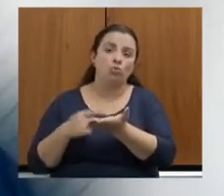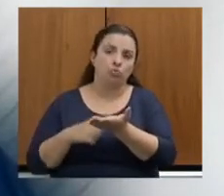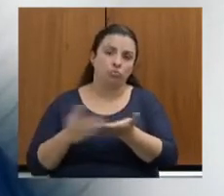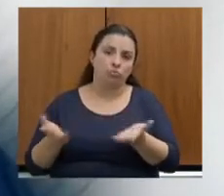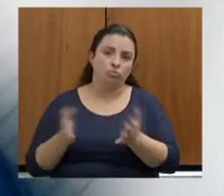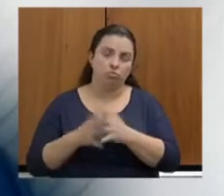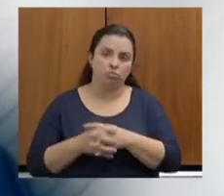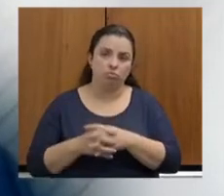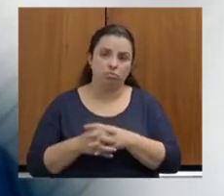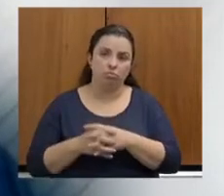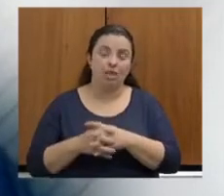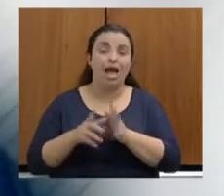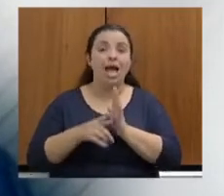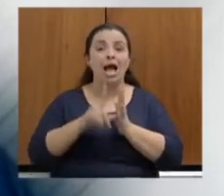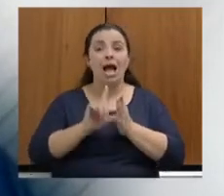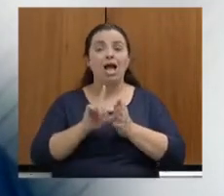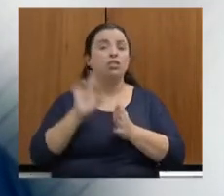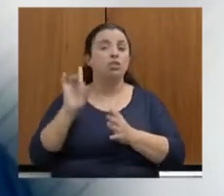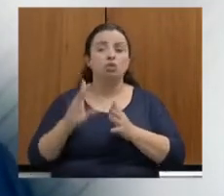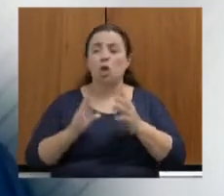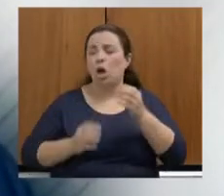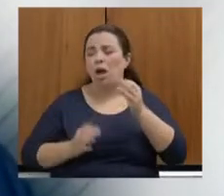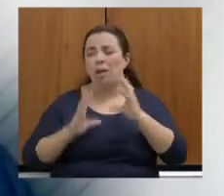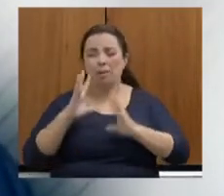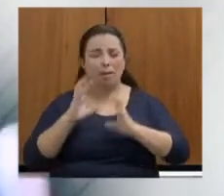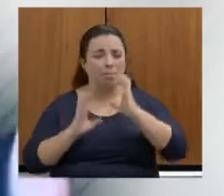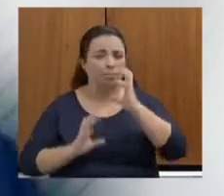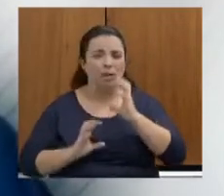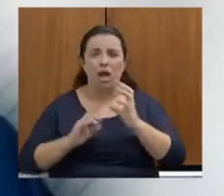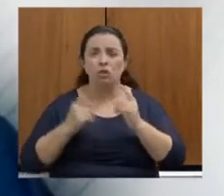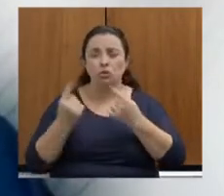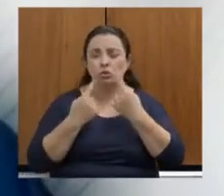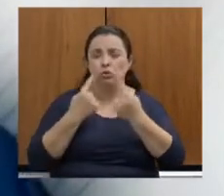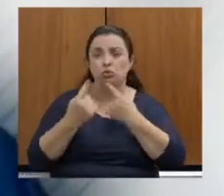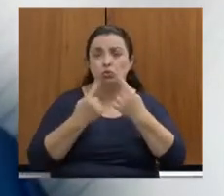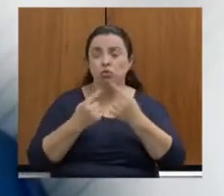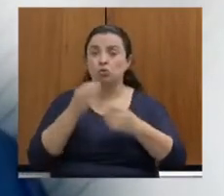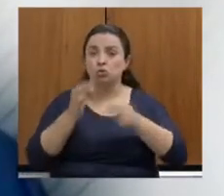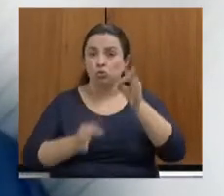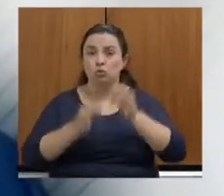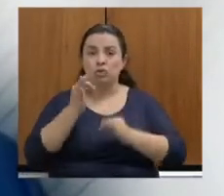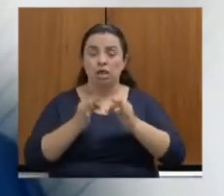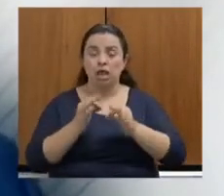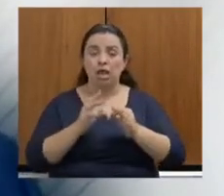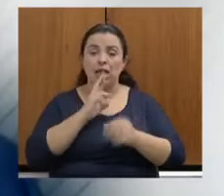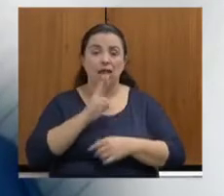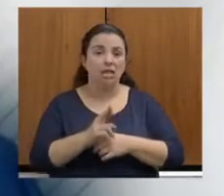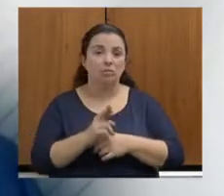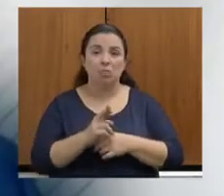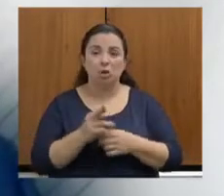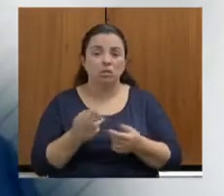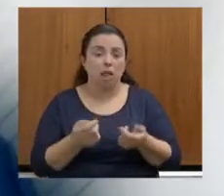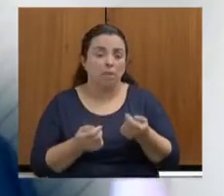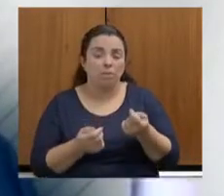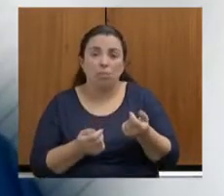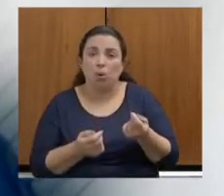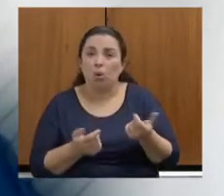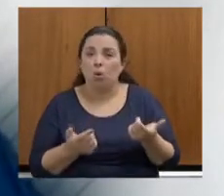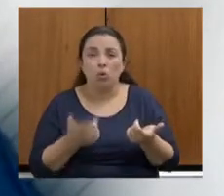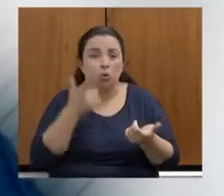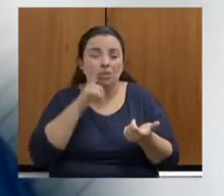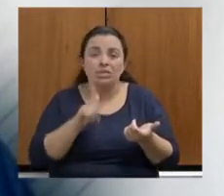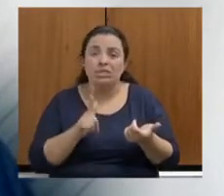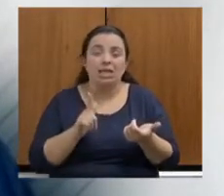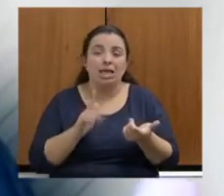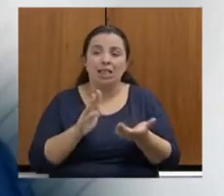brigavam só discutir os digitalmente com o resultado mínimo pífio resultado de certamente